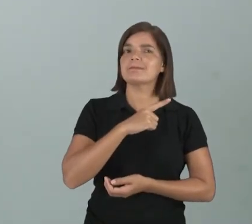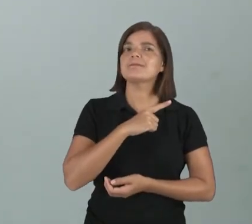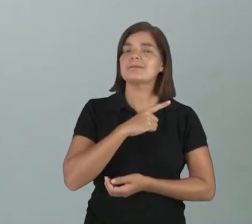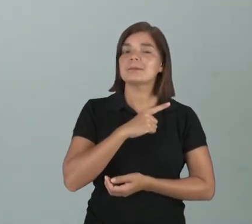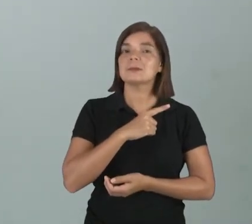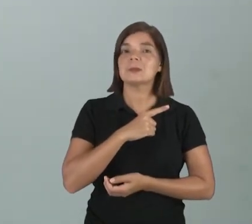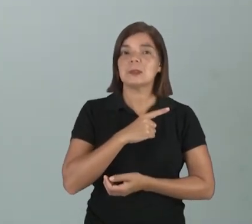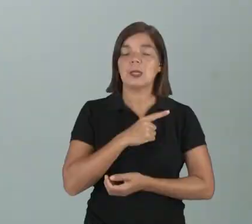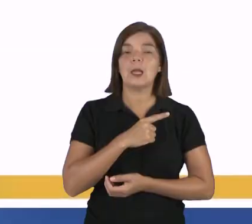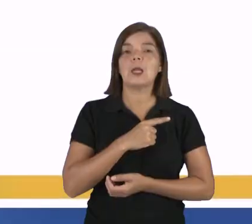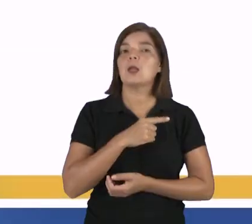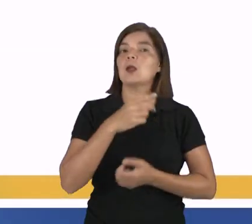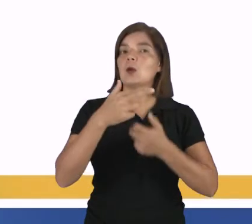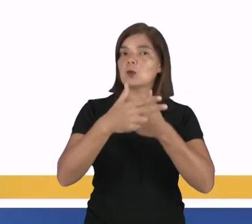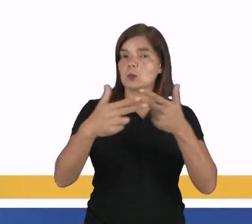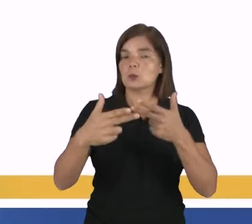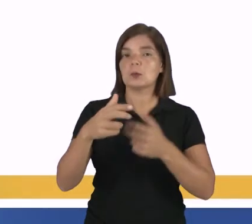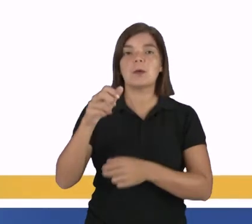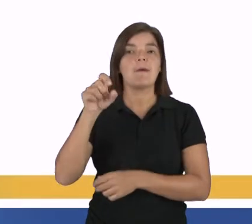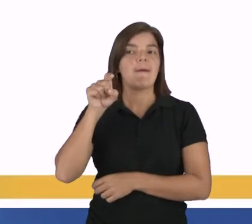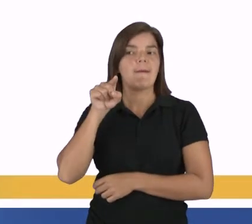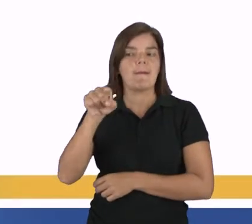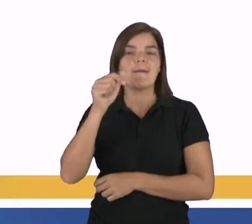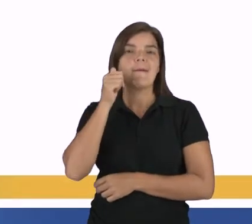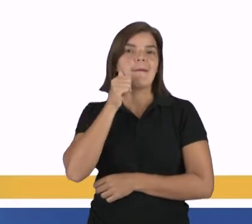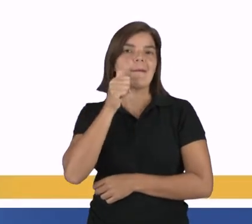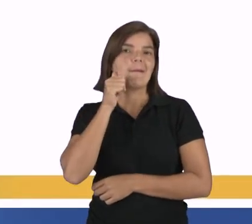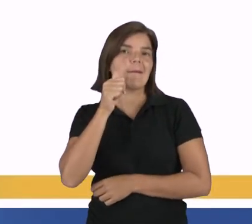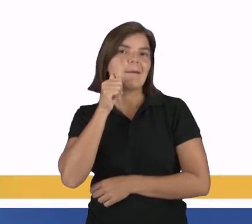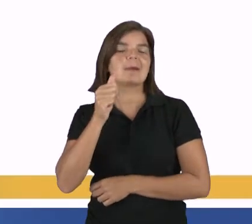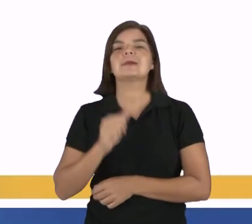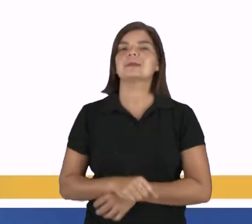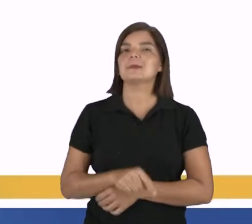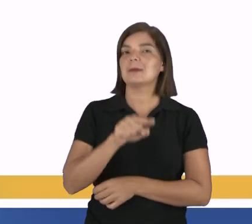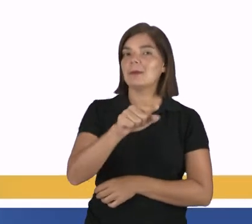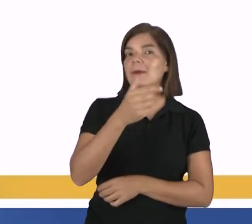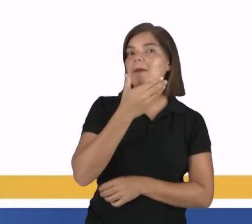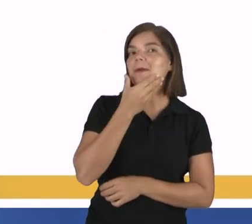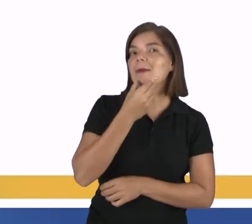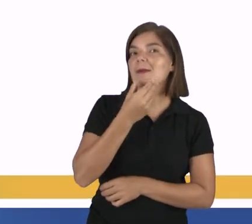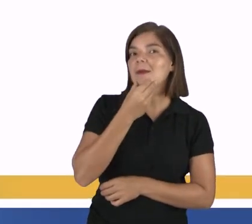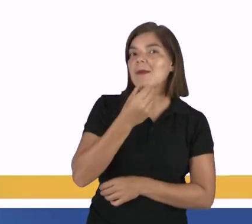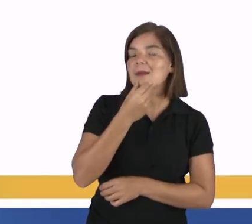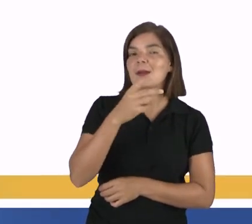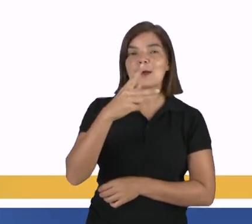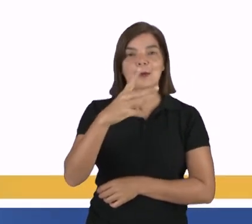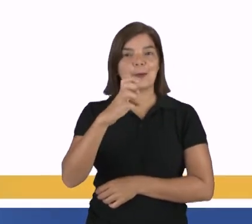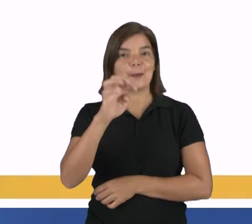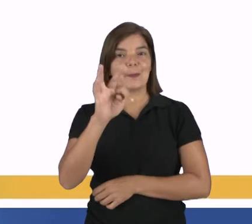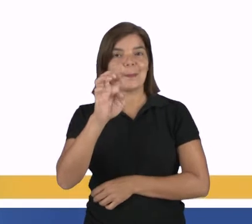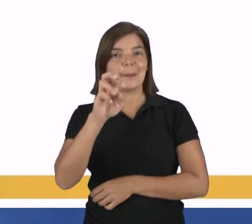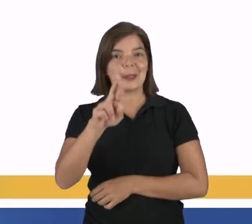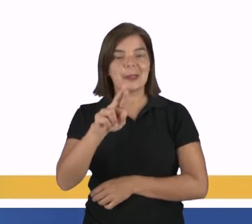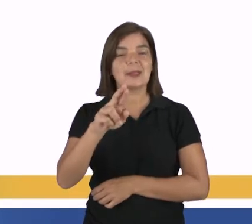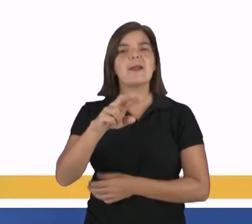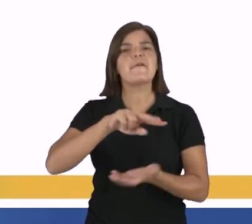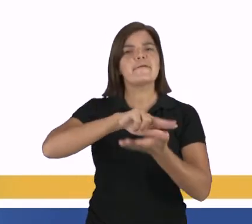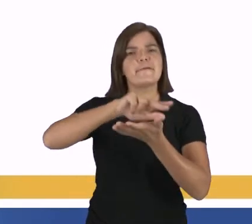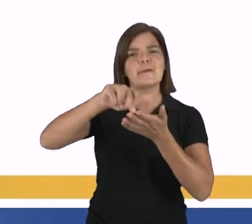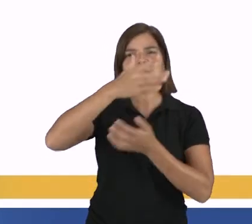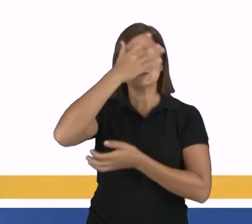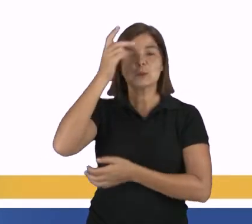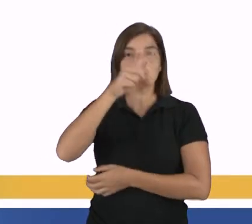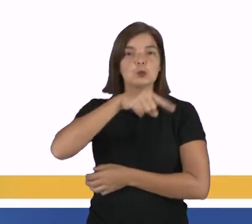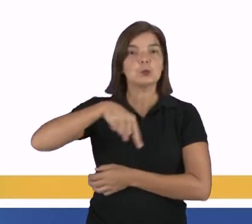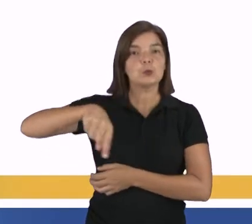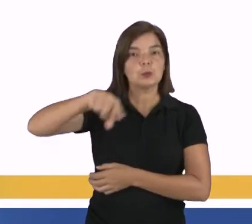sujeitos diferentes. Ela, tem ele, né, com o nome Peter. Eles aí no plural. E mesmo